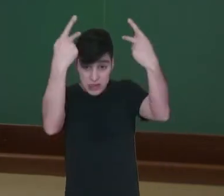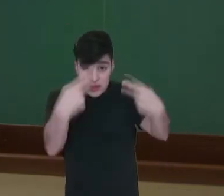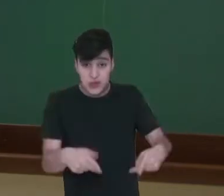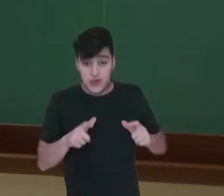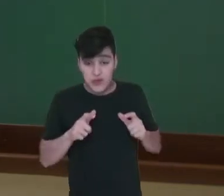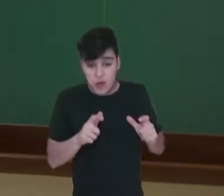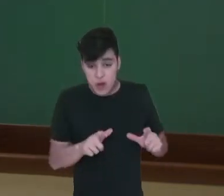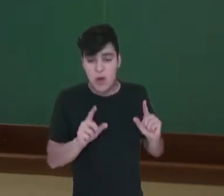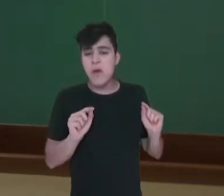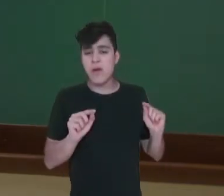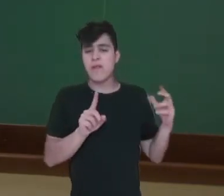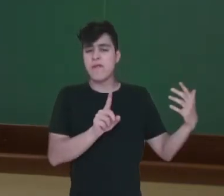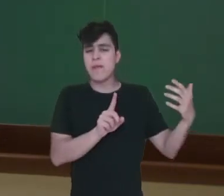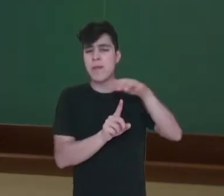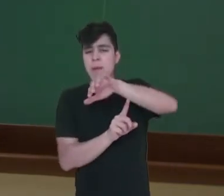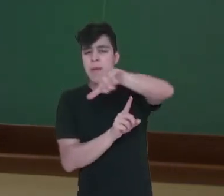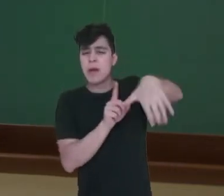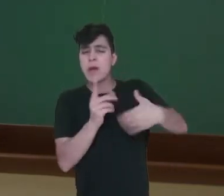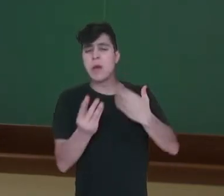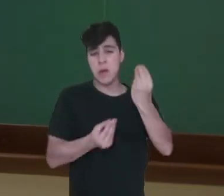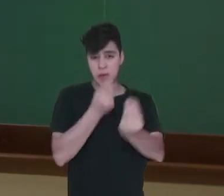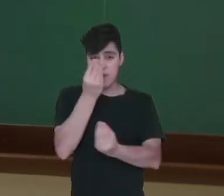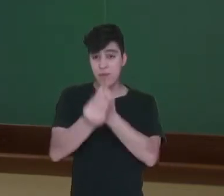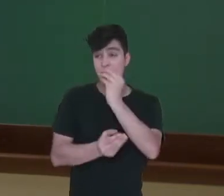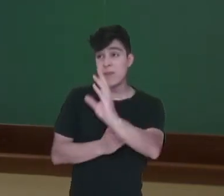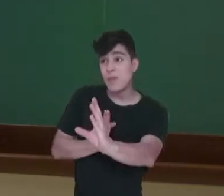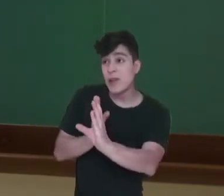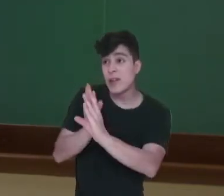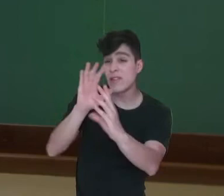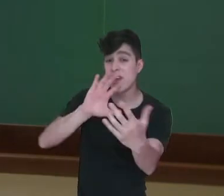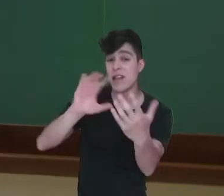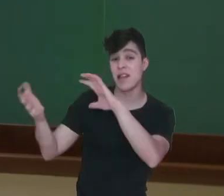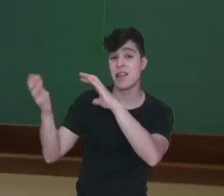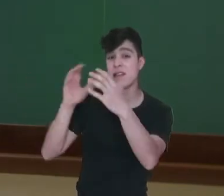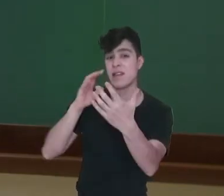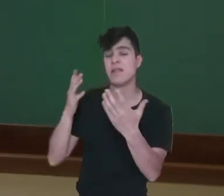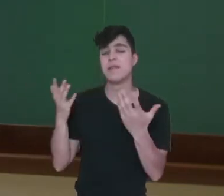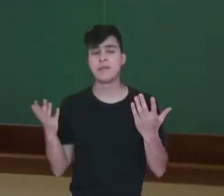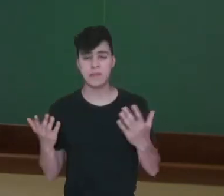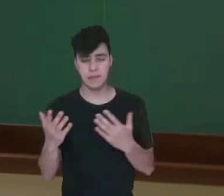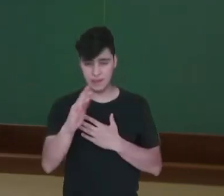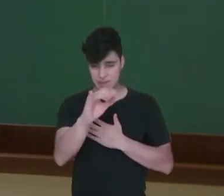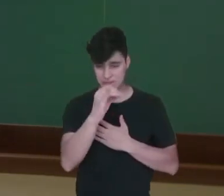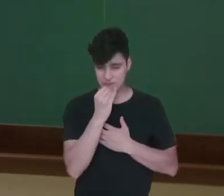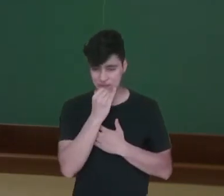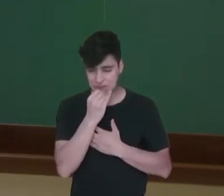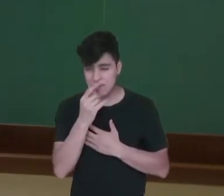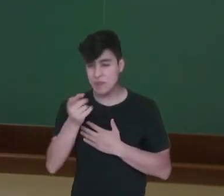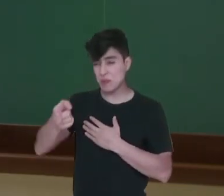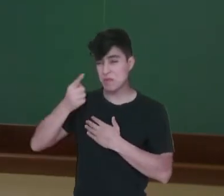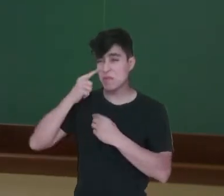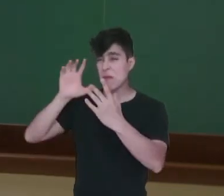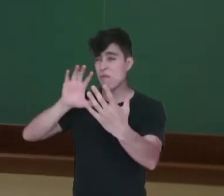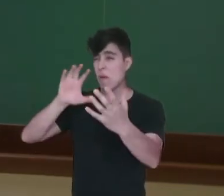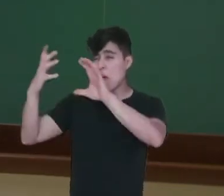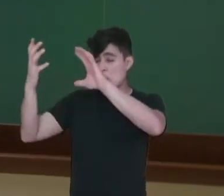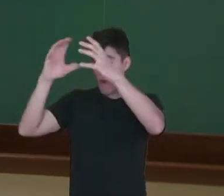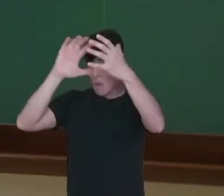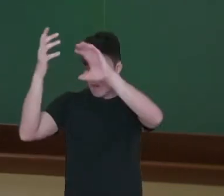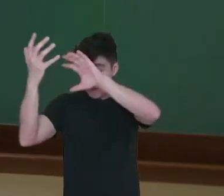são influenciadas diretamente pelo clima. Então, se há variedade